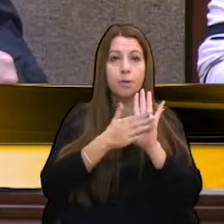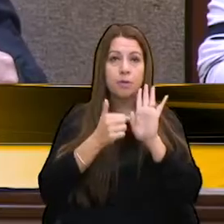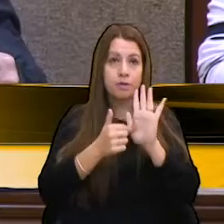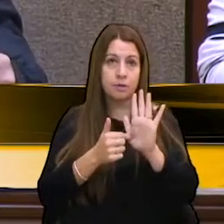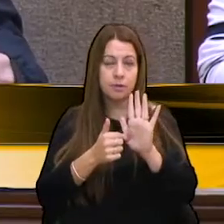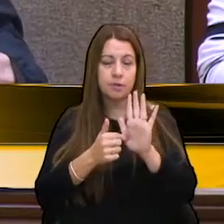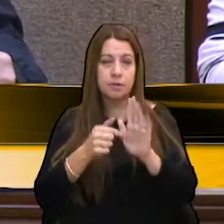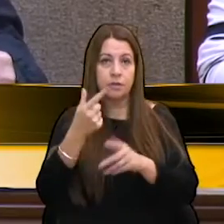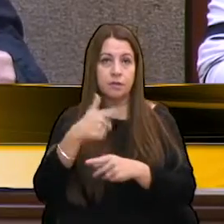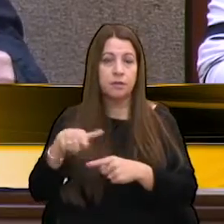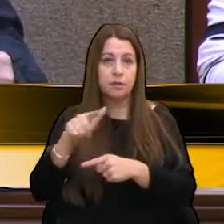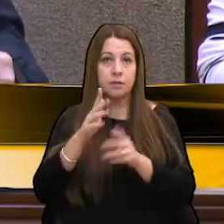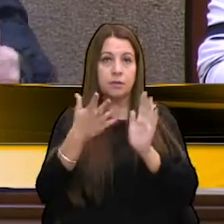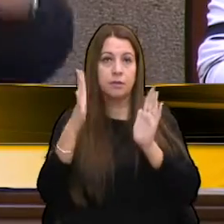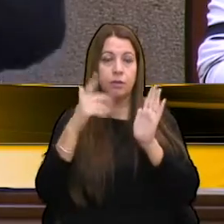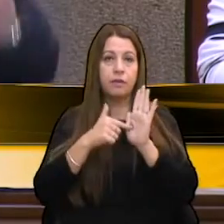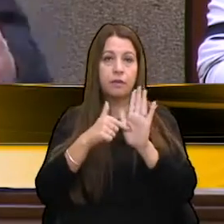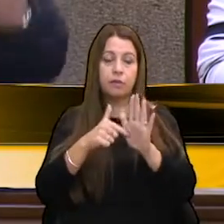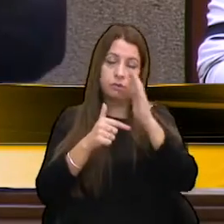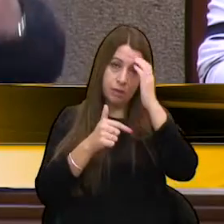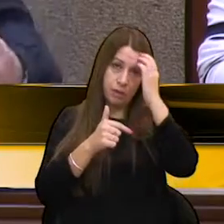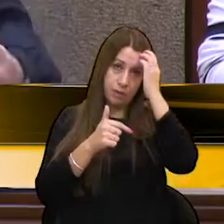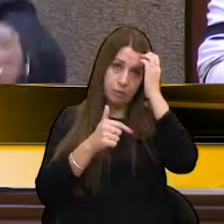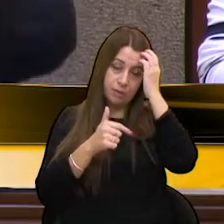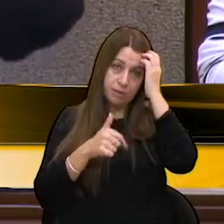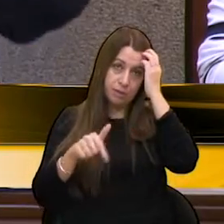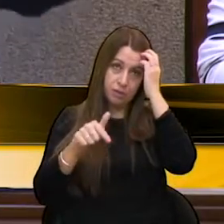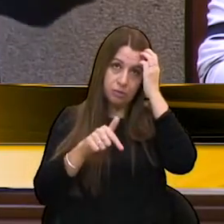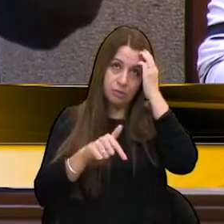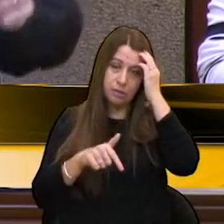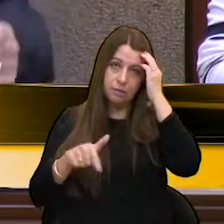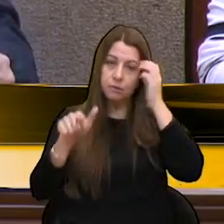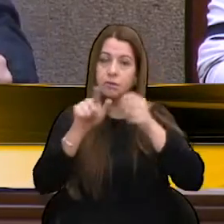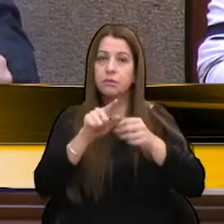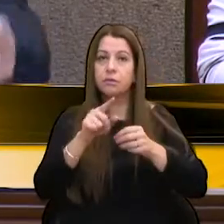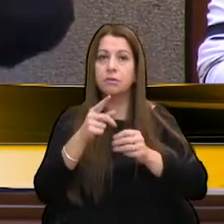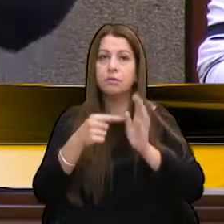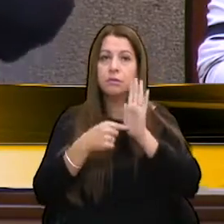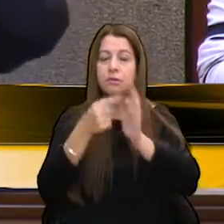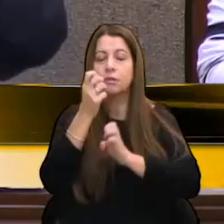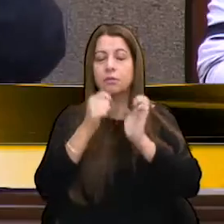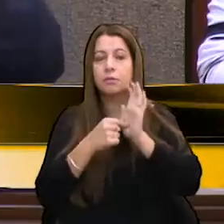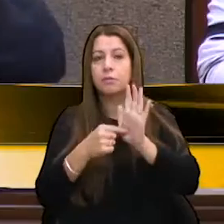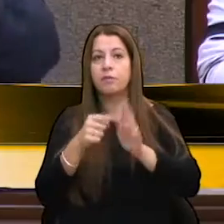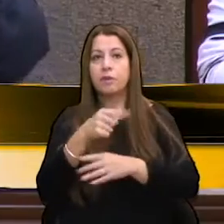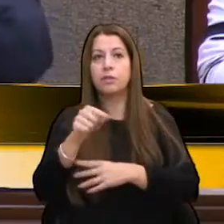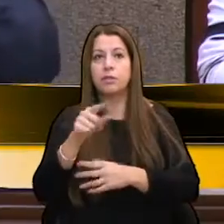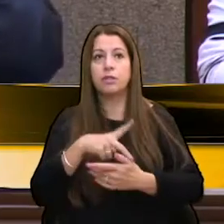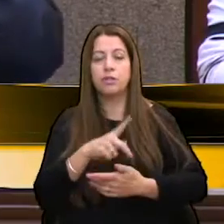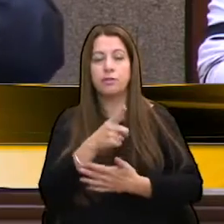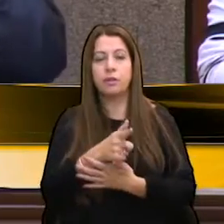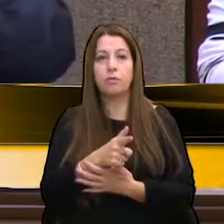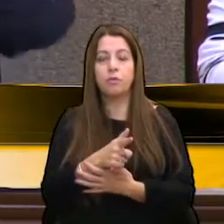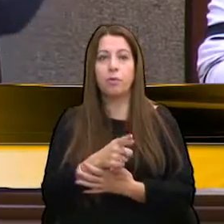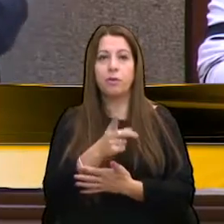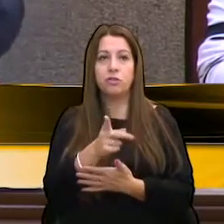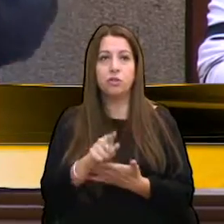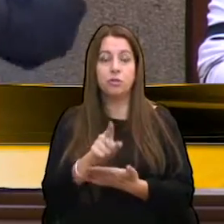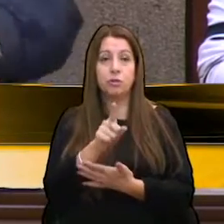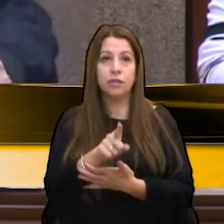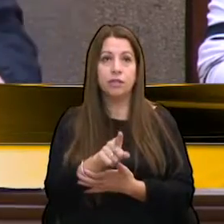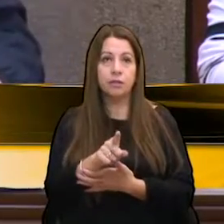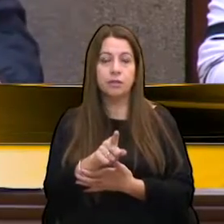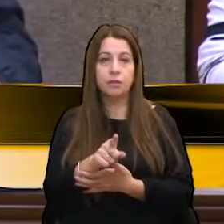mais uma vez parabenizar. As empresas caxienses têm muito a mostrar. Isso seria uma grande